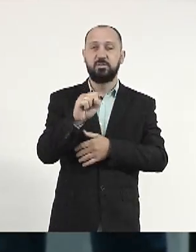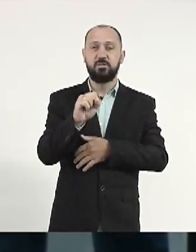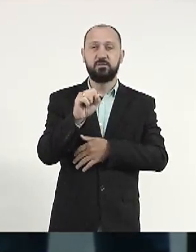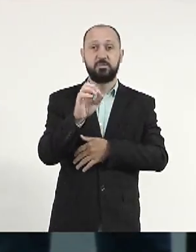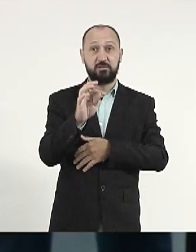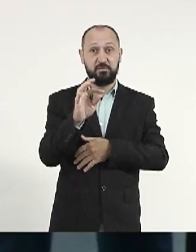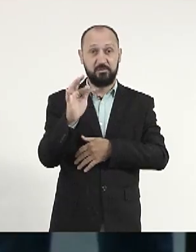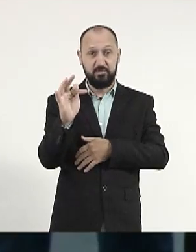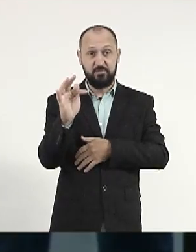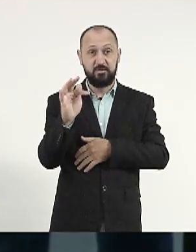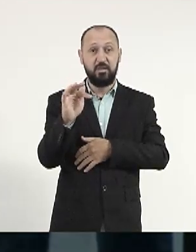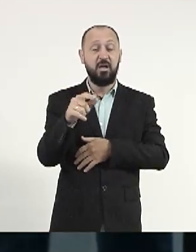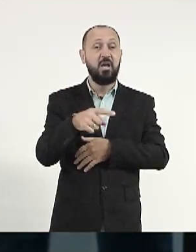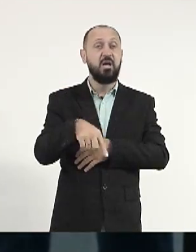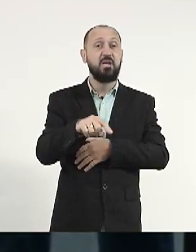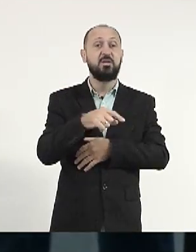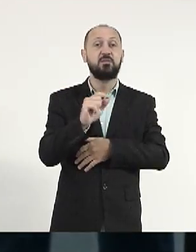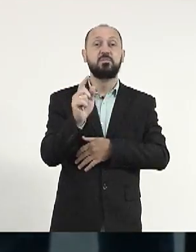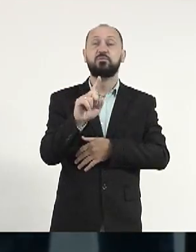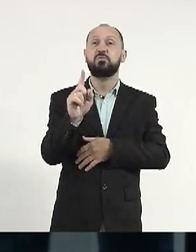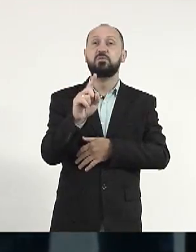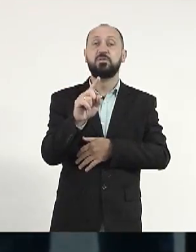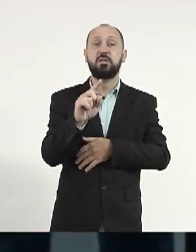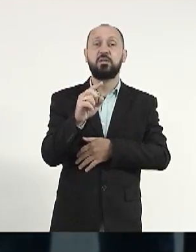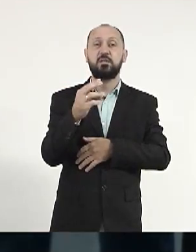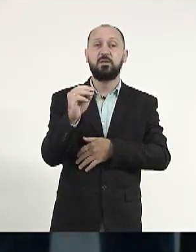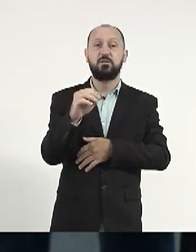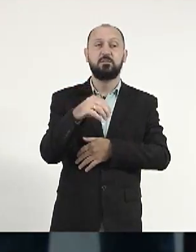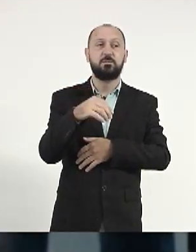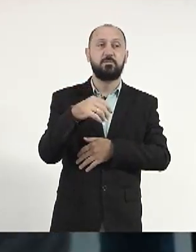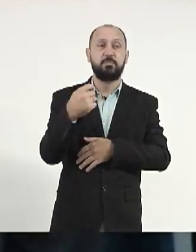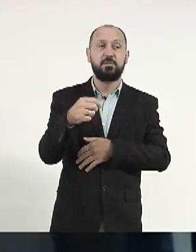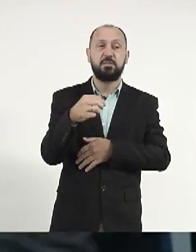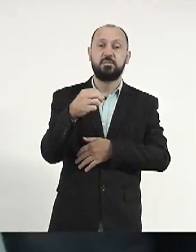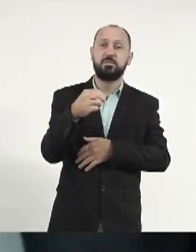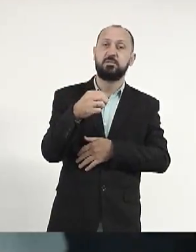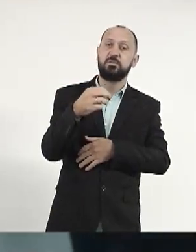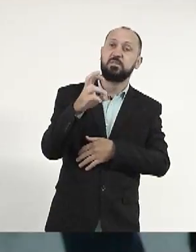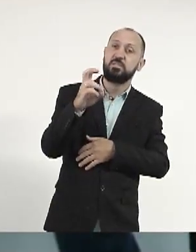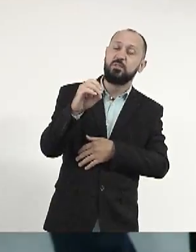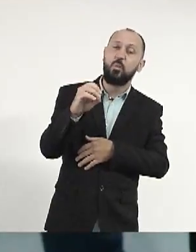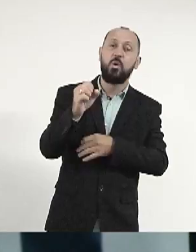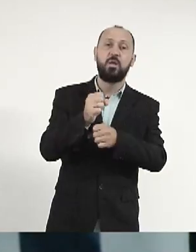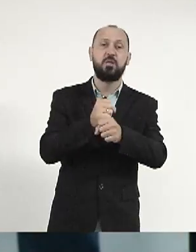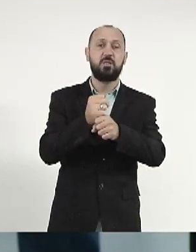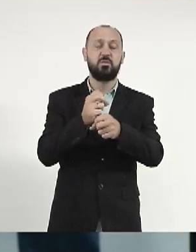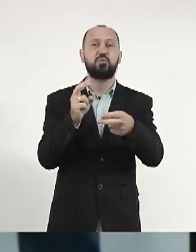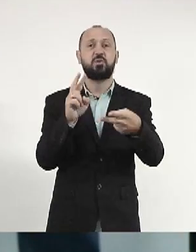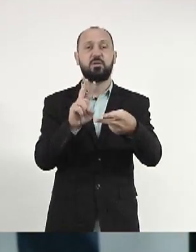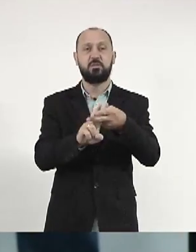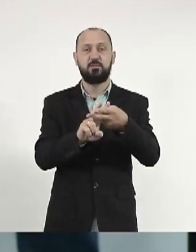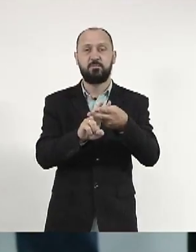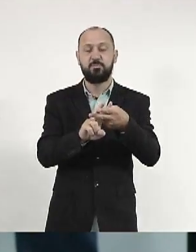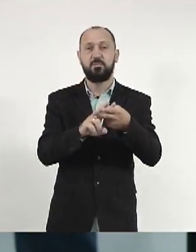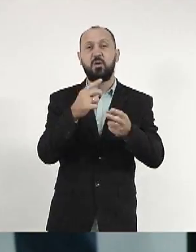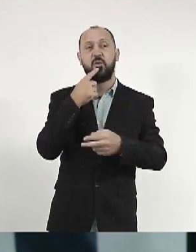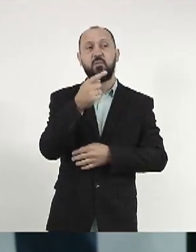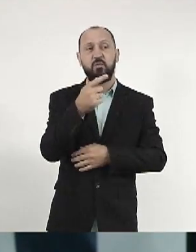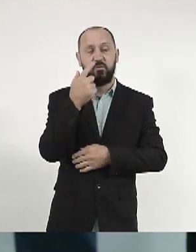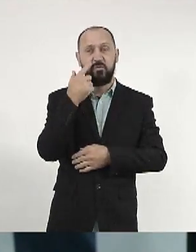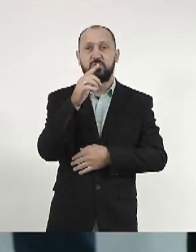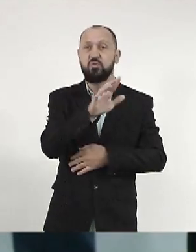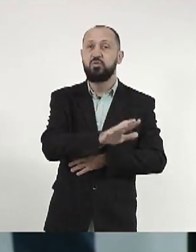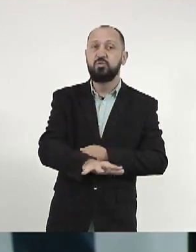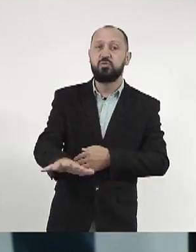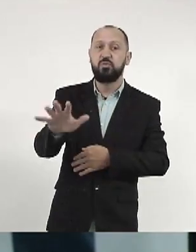STF, esses não tinham que tomar 30, eles tinham que tomar 50 anos de cadeia, certo? Mas quando Vossa Excelência